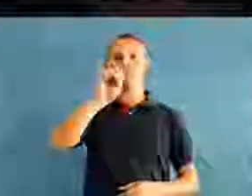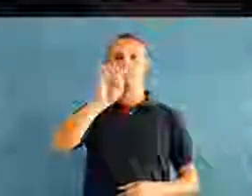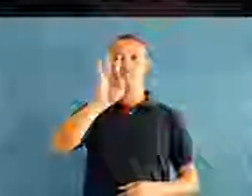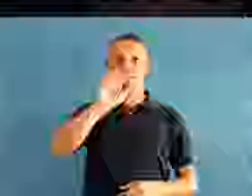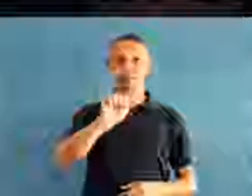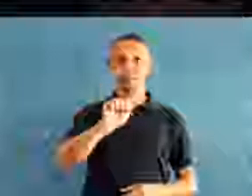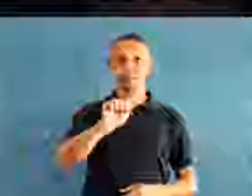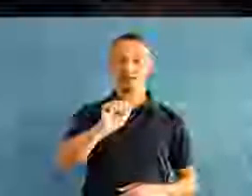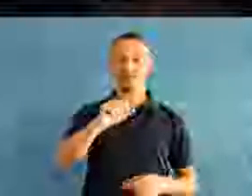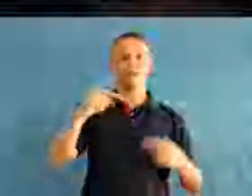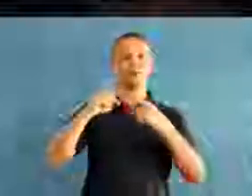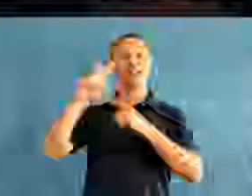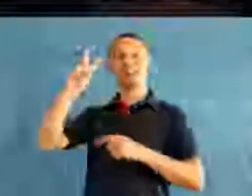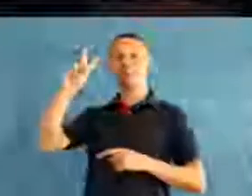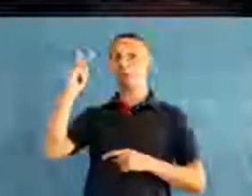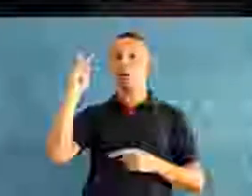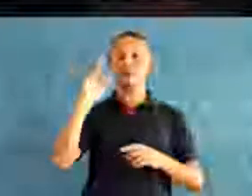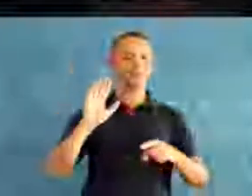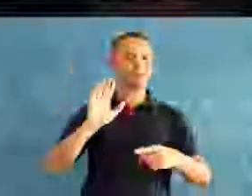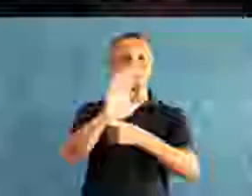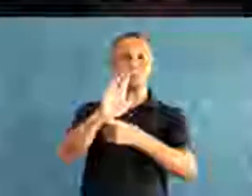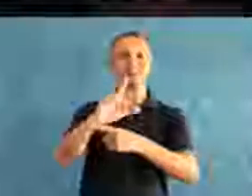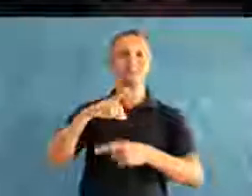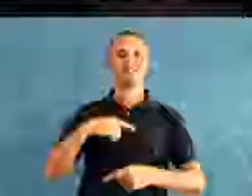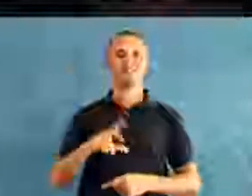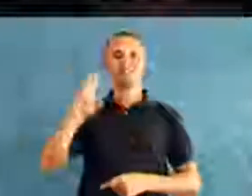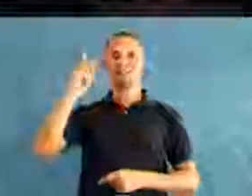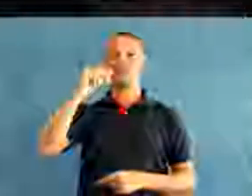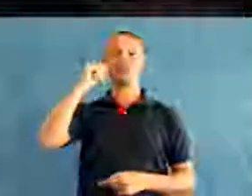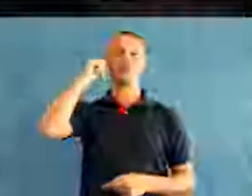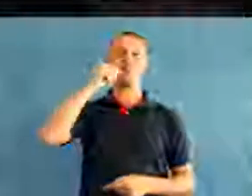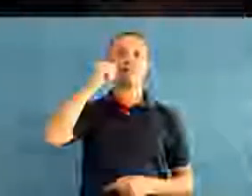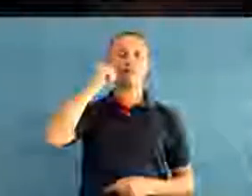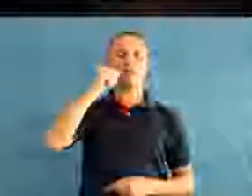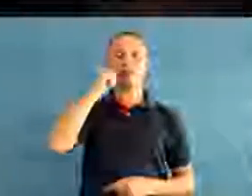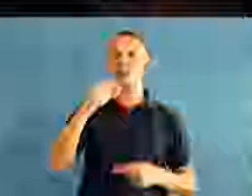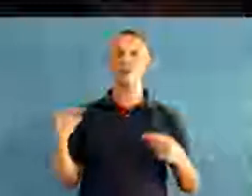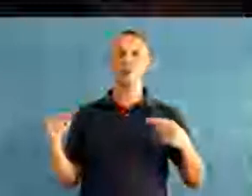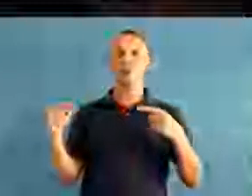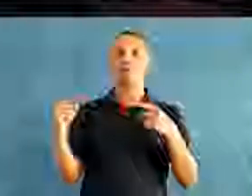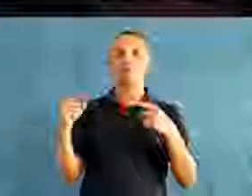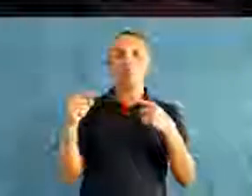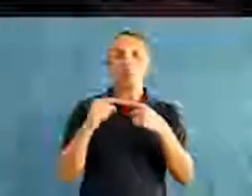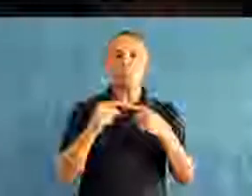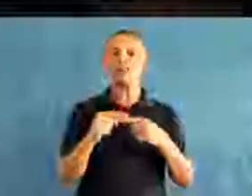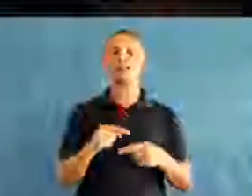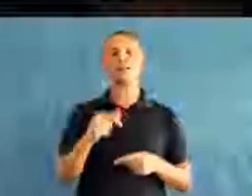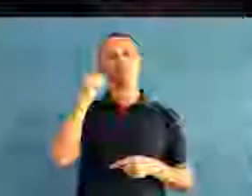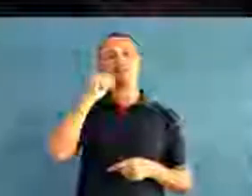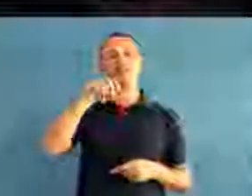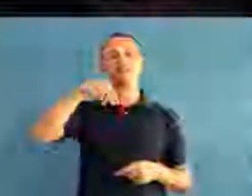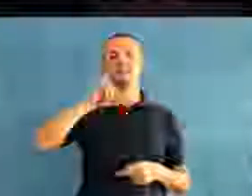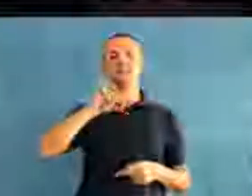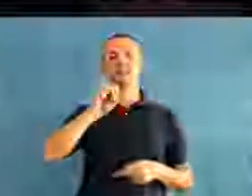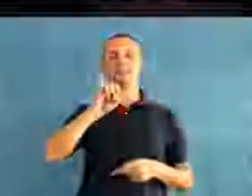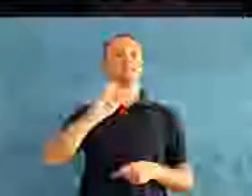é uma história, quer dizer, essa história das mulheres, que mencionei rapidamente, é uma história que está sendo escrita, que deve ser